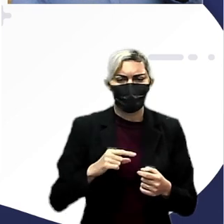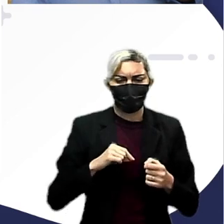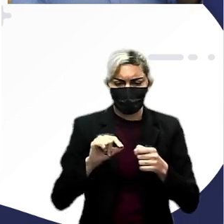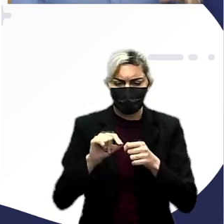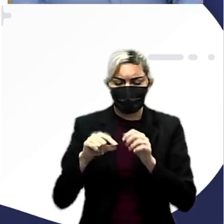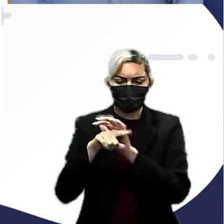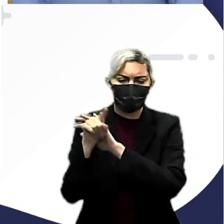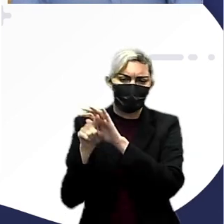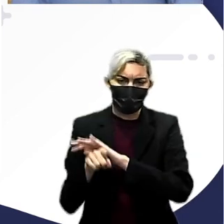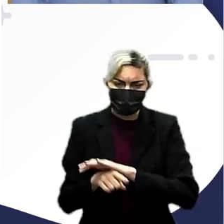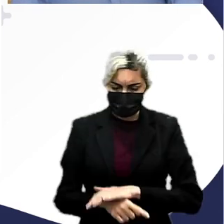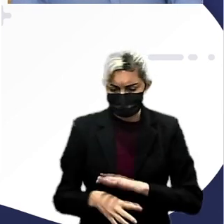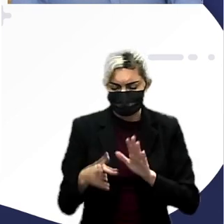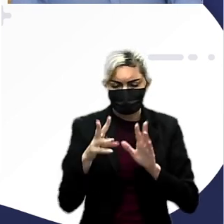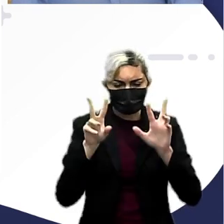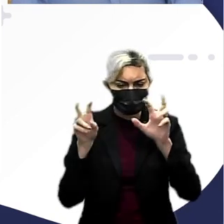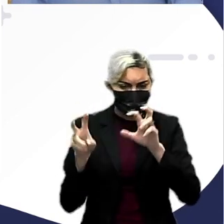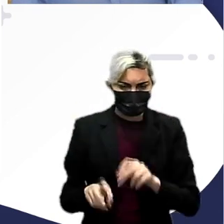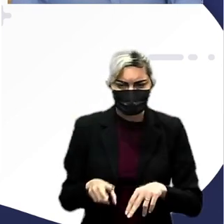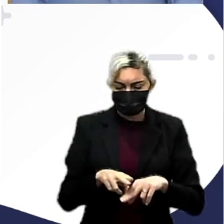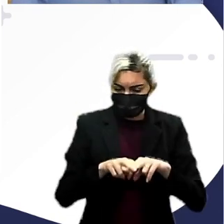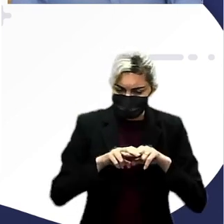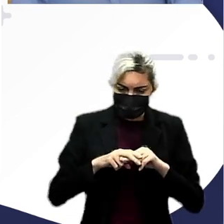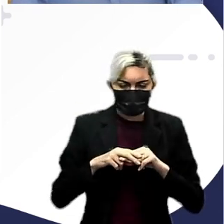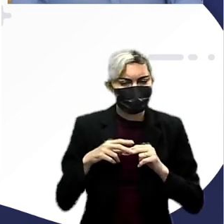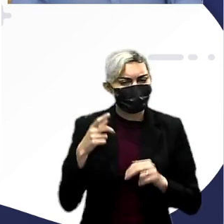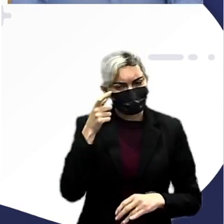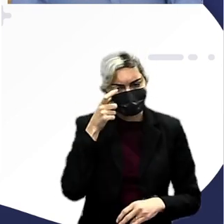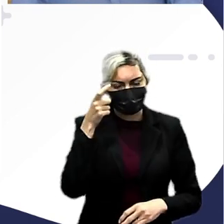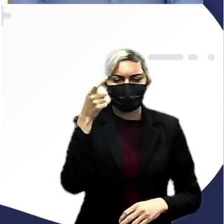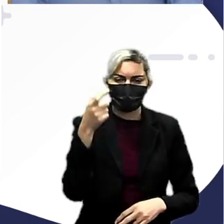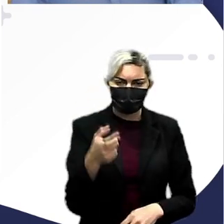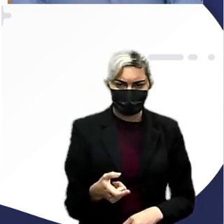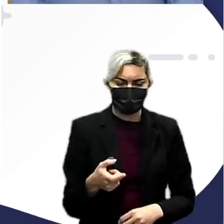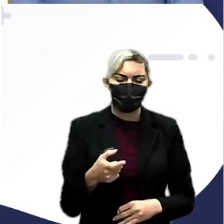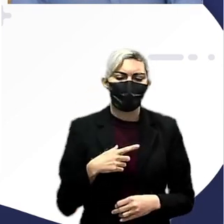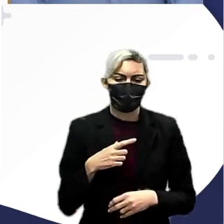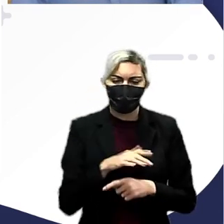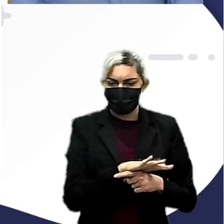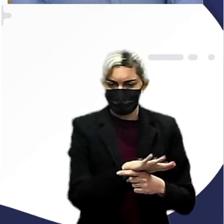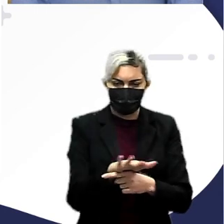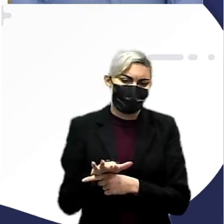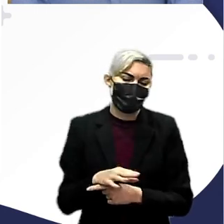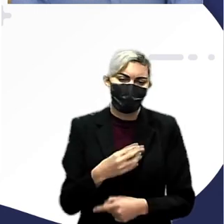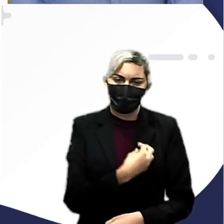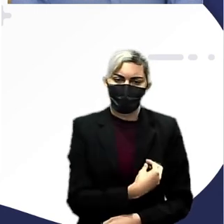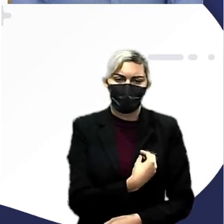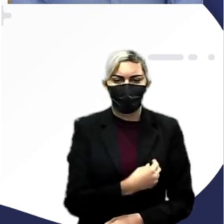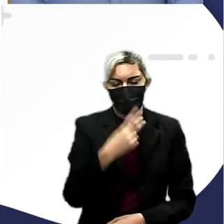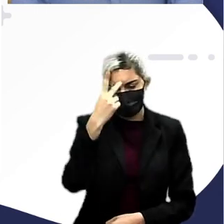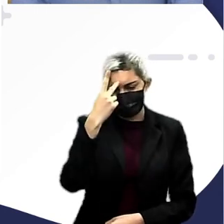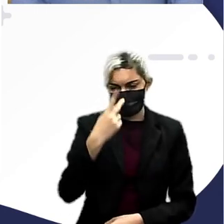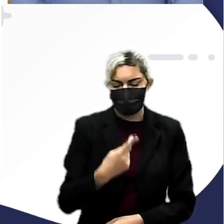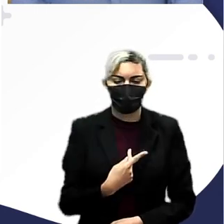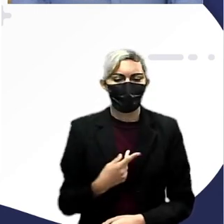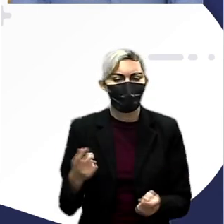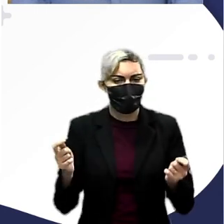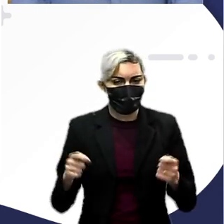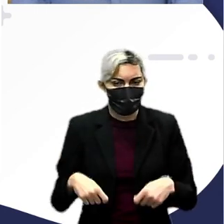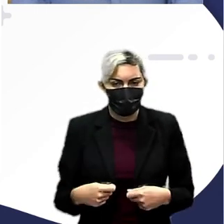análise sobre causa e efeito. É muito interessante, isso serve até para a vida pessoal da gente,